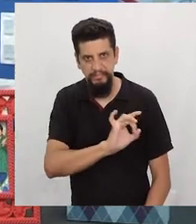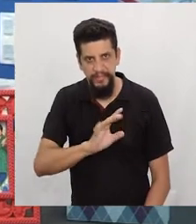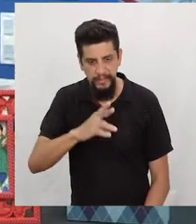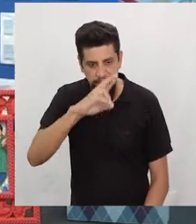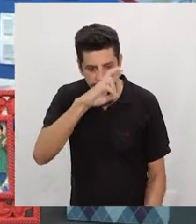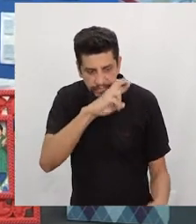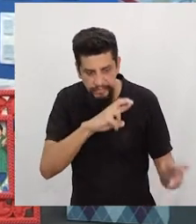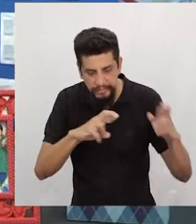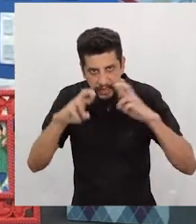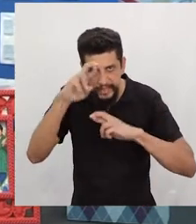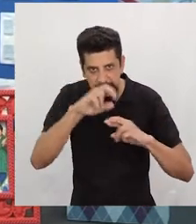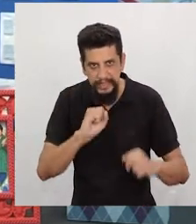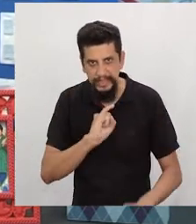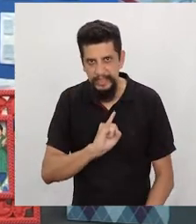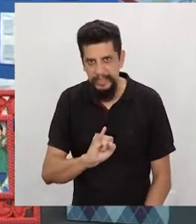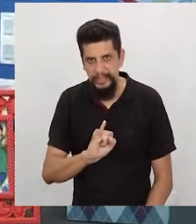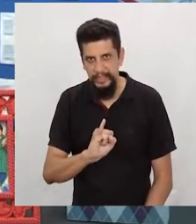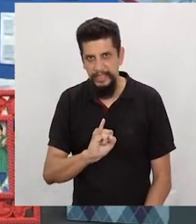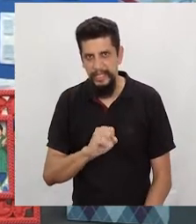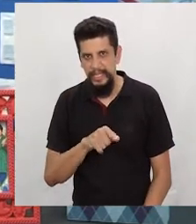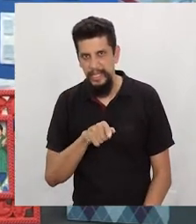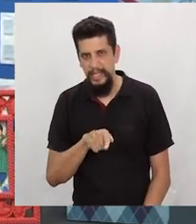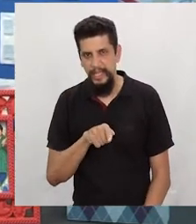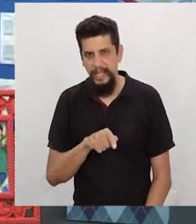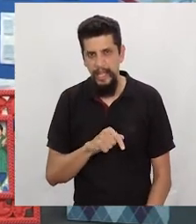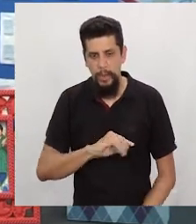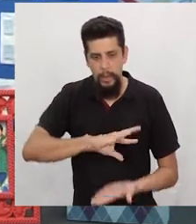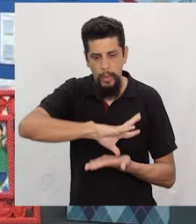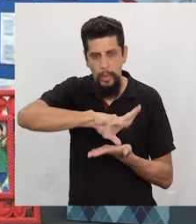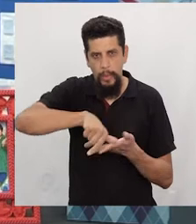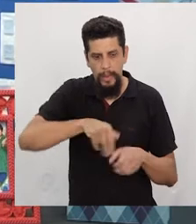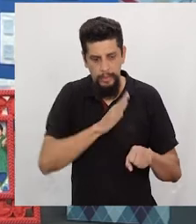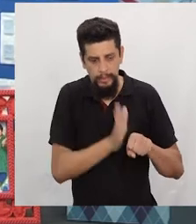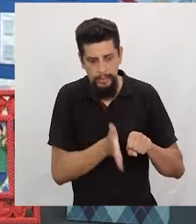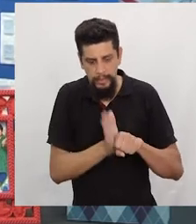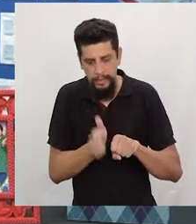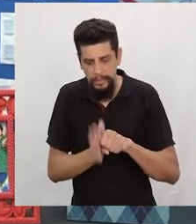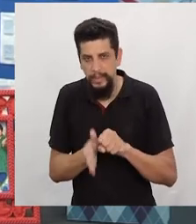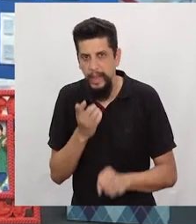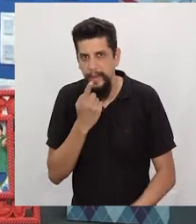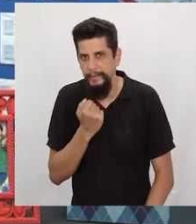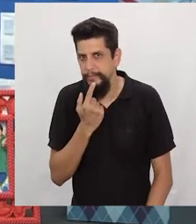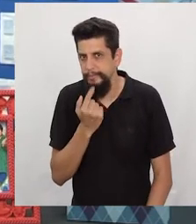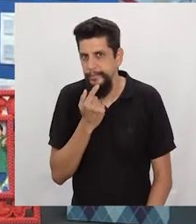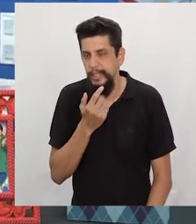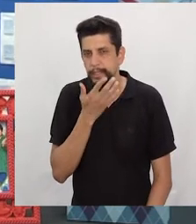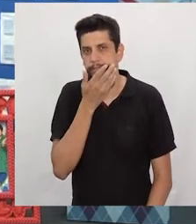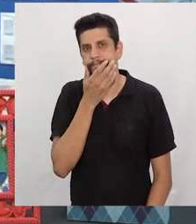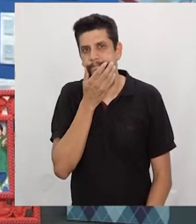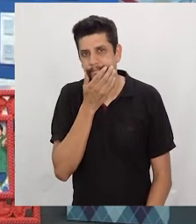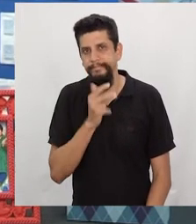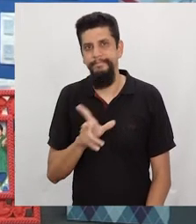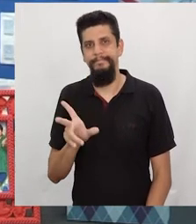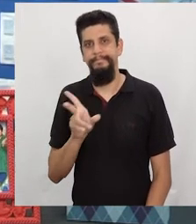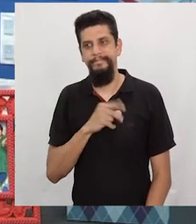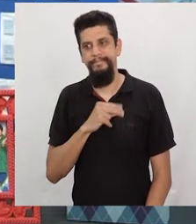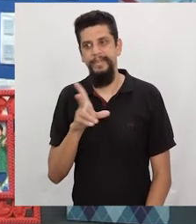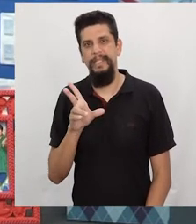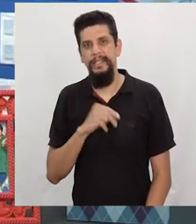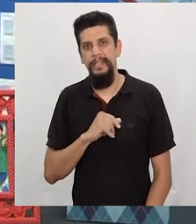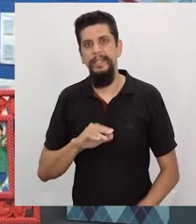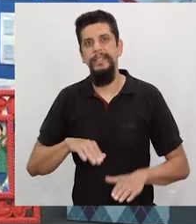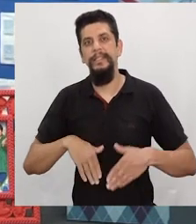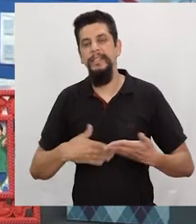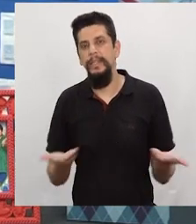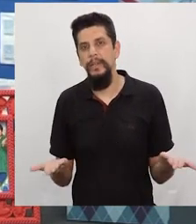ser descoberta porque realmente foi ela quem roubou os tomates? Uau! Foi